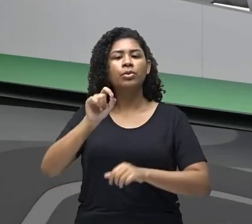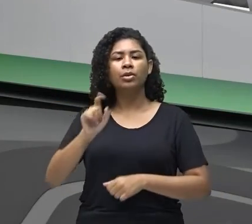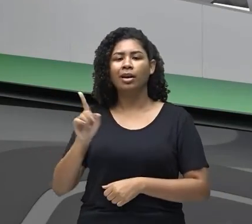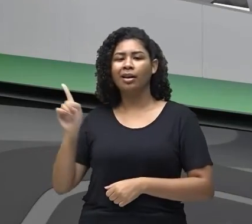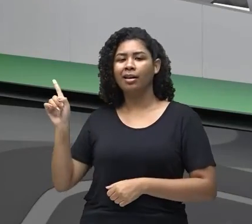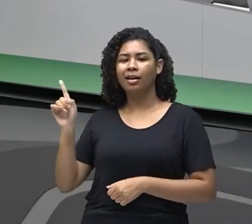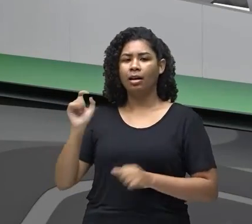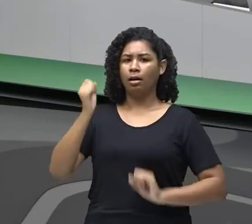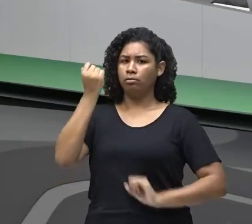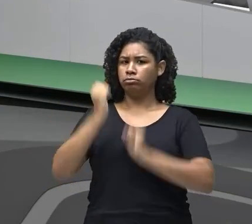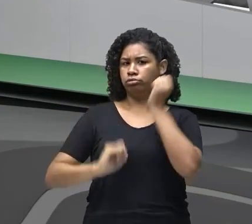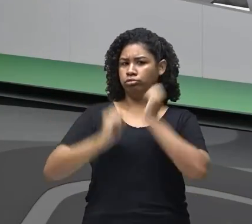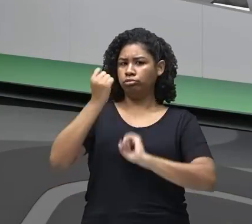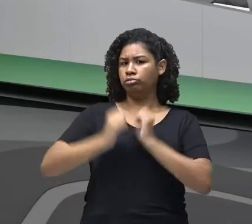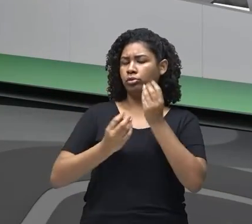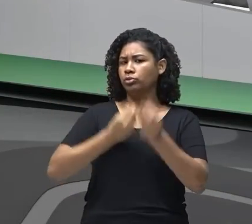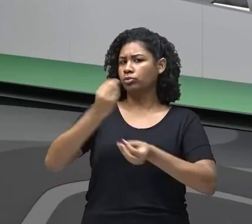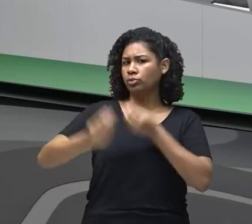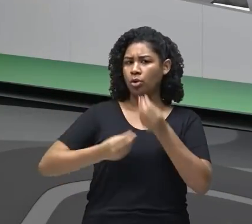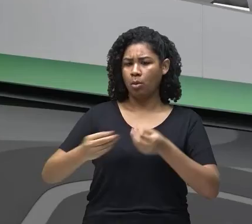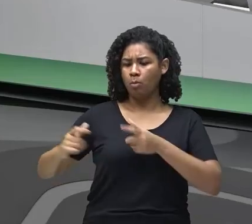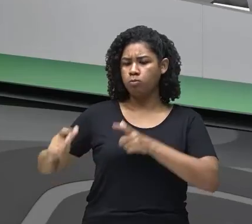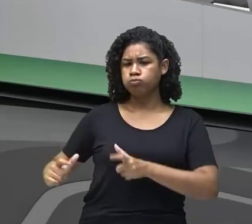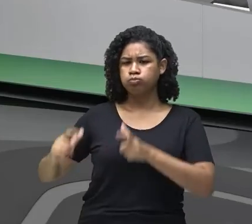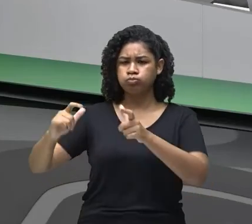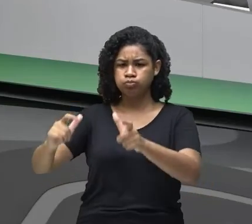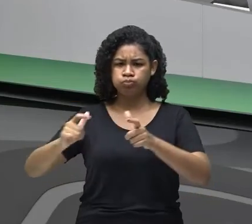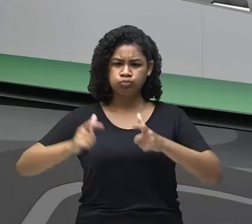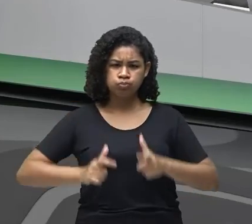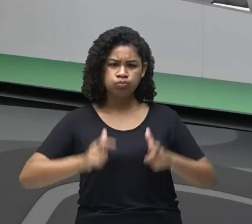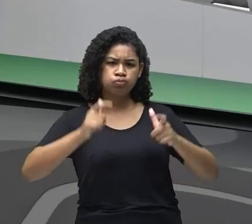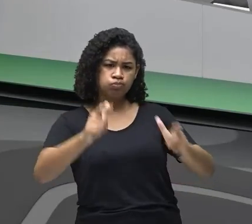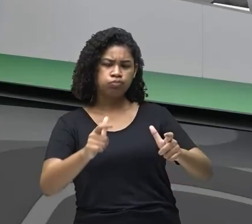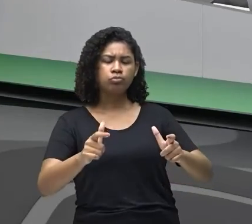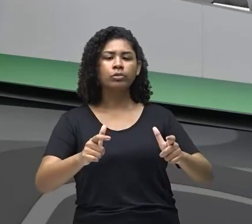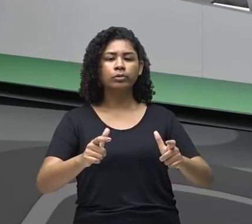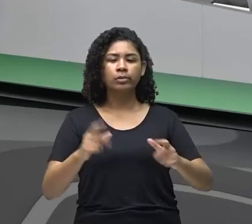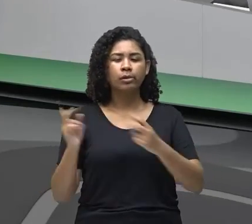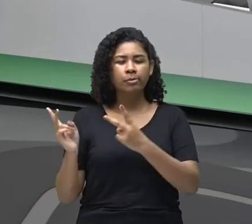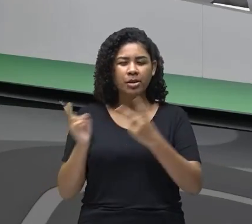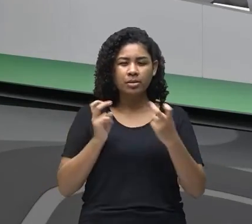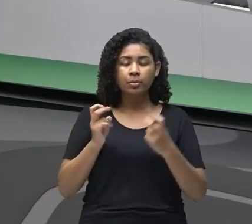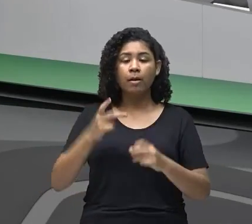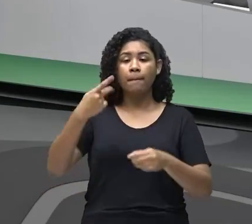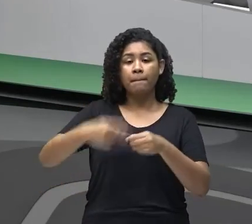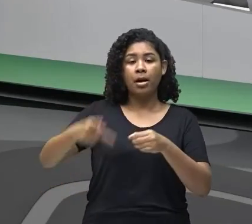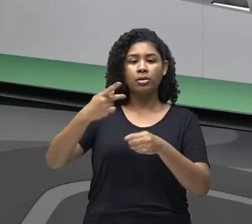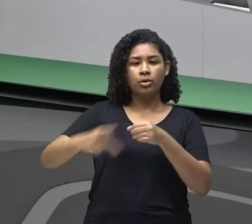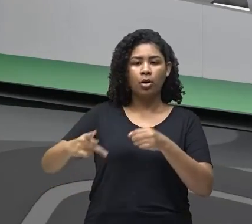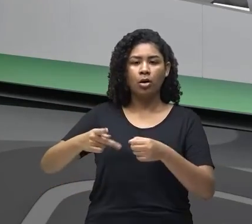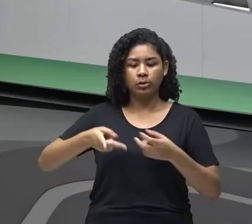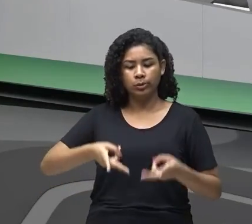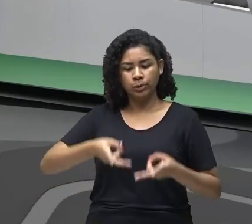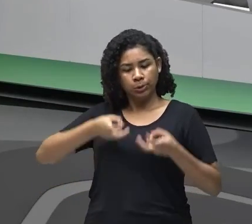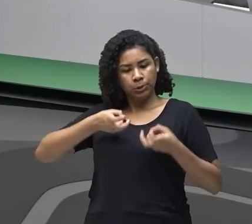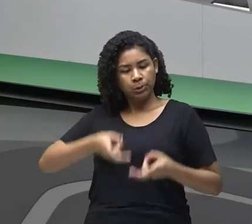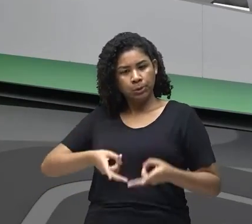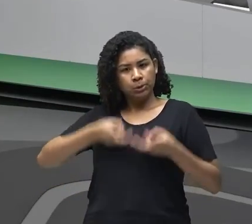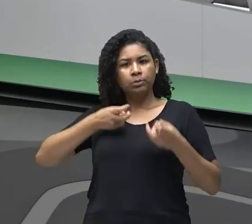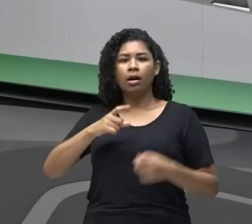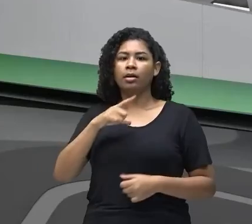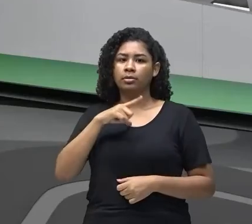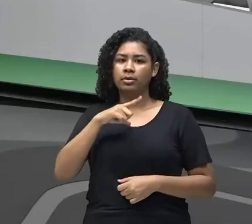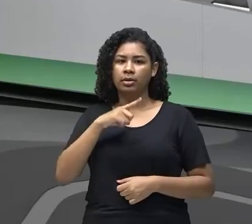está relacionada com a refinaria de petróleo. Né, a gente observou que o petróleo ele é retirado, né? É retirado ali de uma